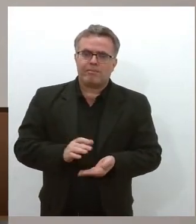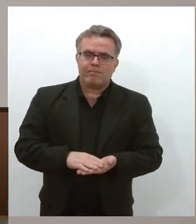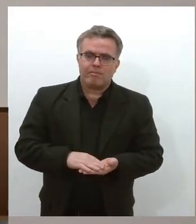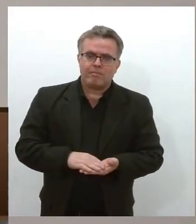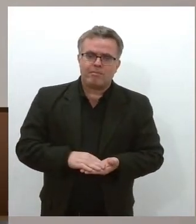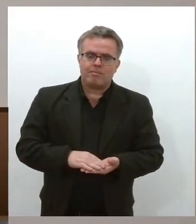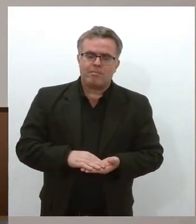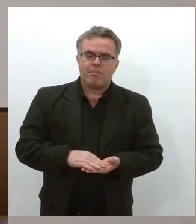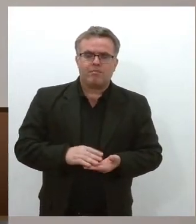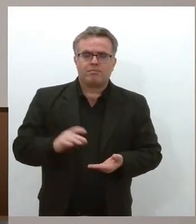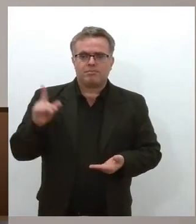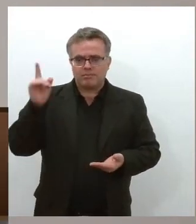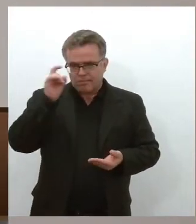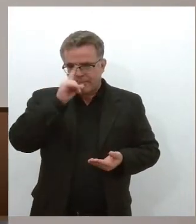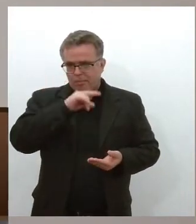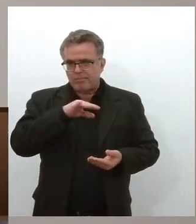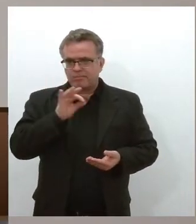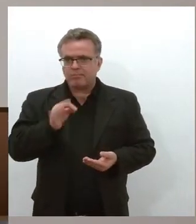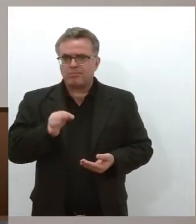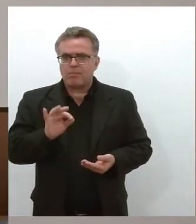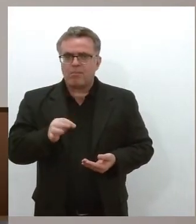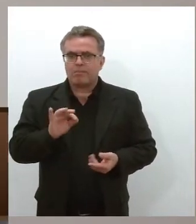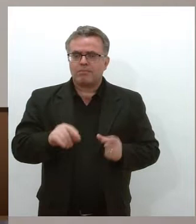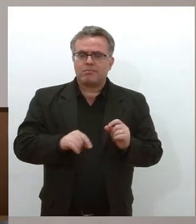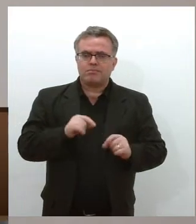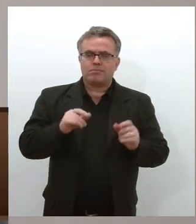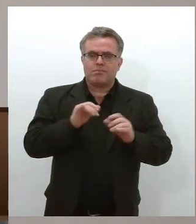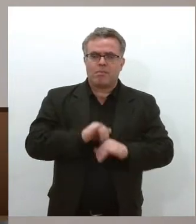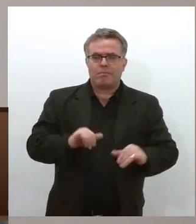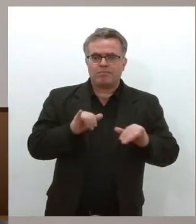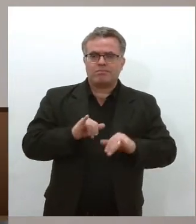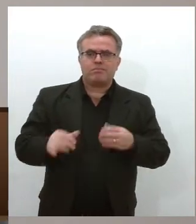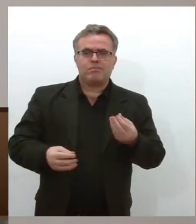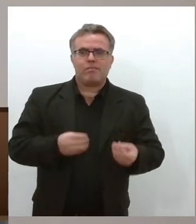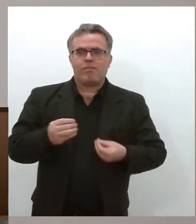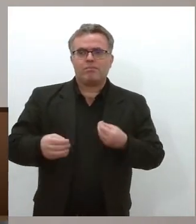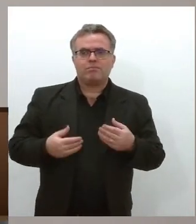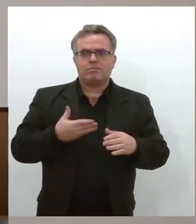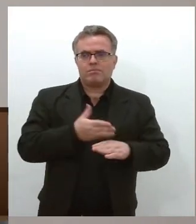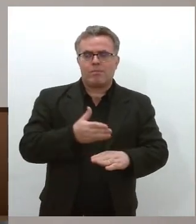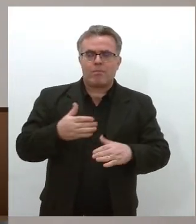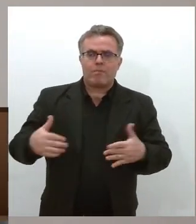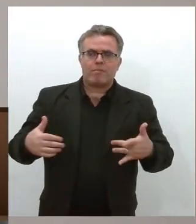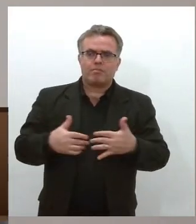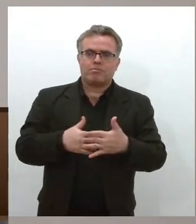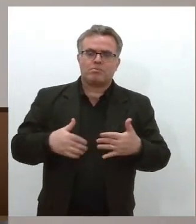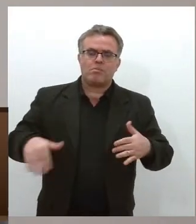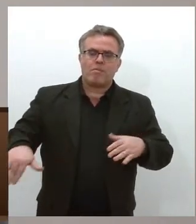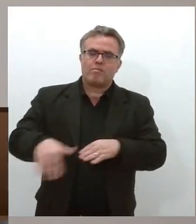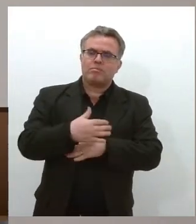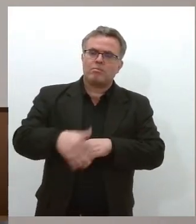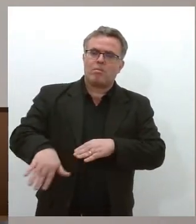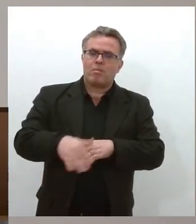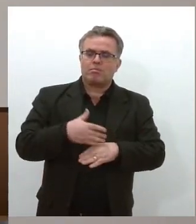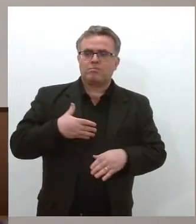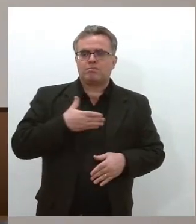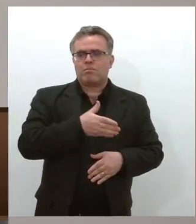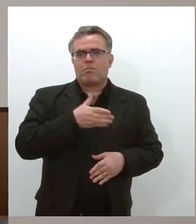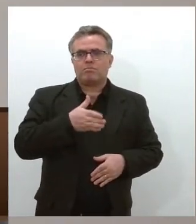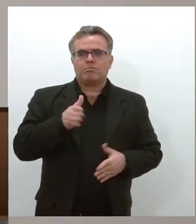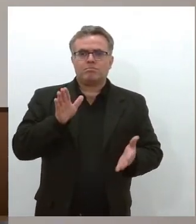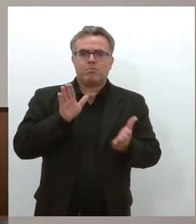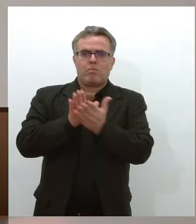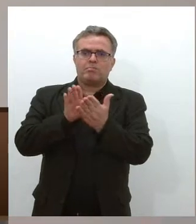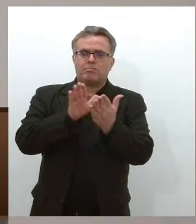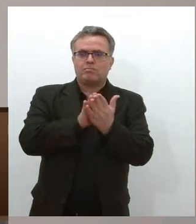e na coragem mesmo fazer campanha, ir para as ruas, fazer o corpo a corpo. Então as dificuldades, elas são imensas, a gente passaria